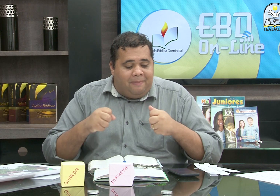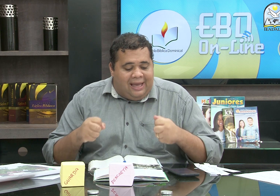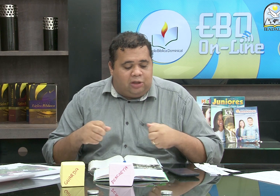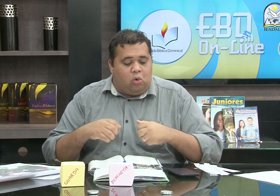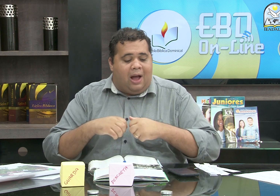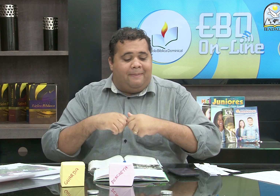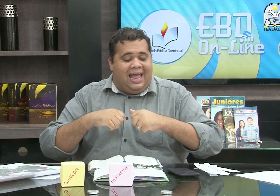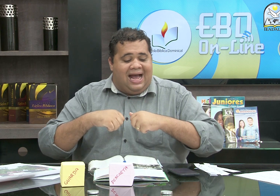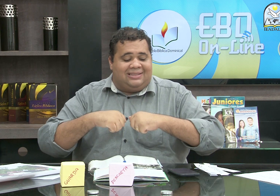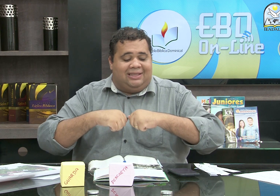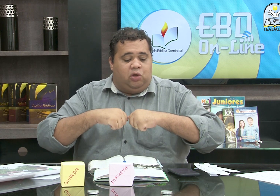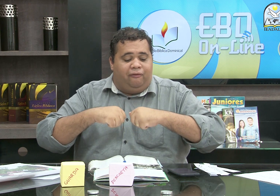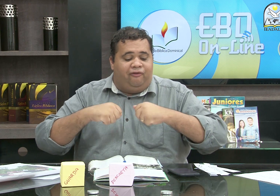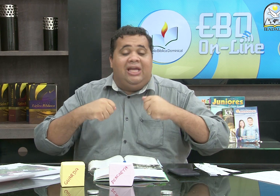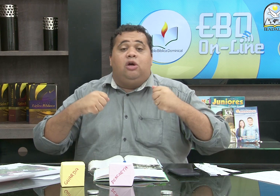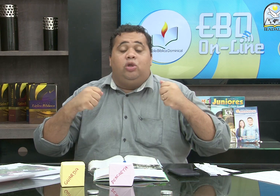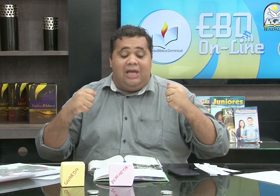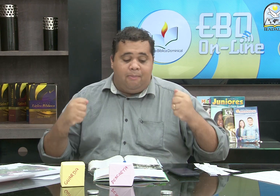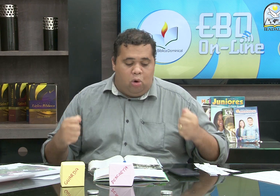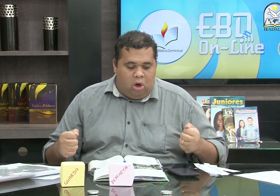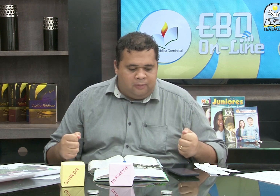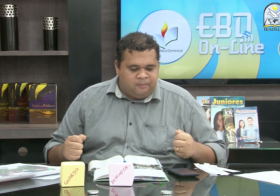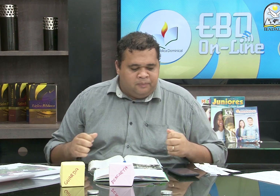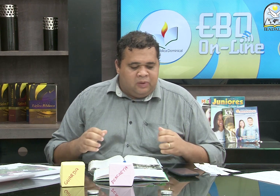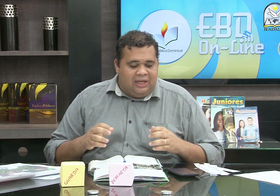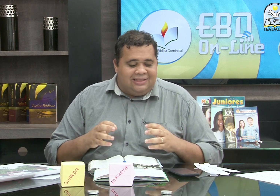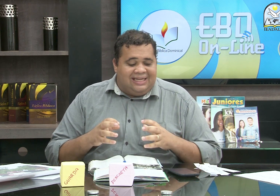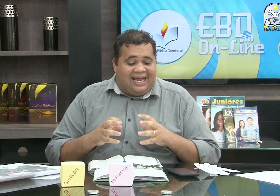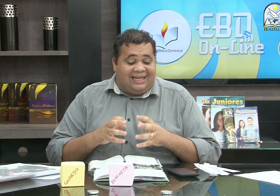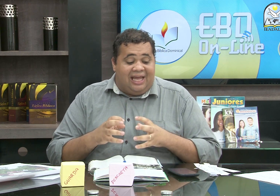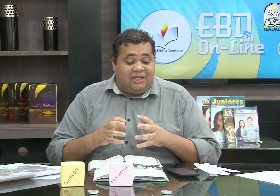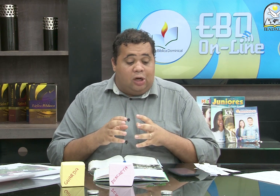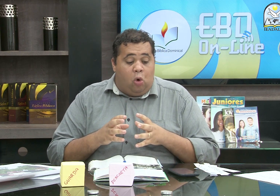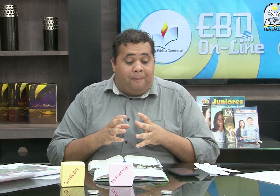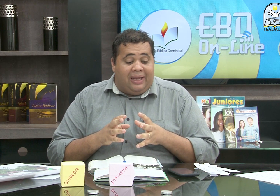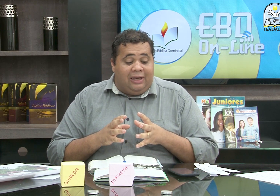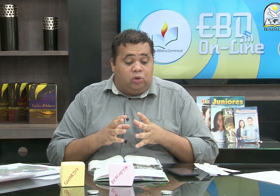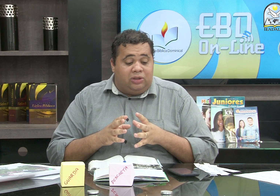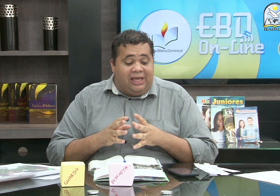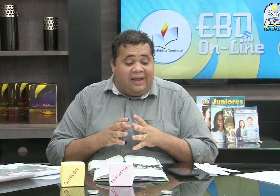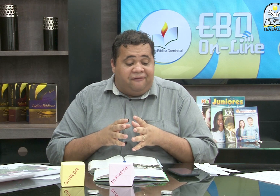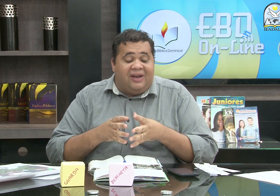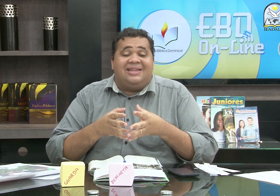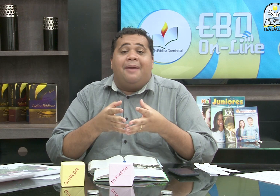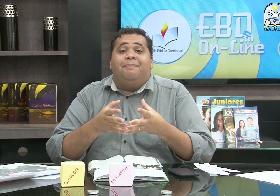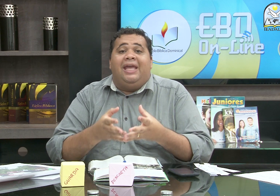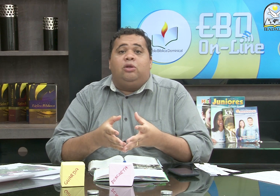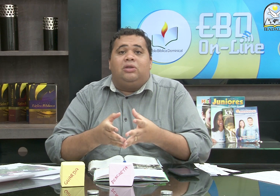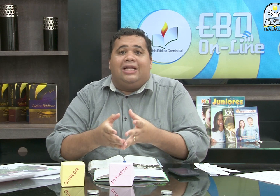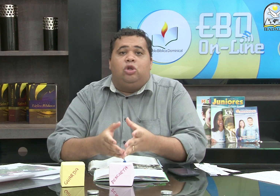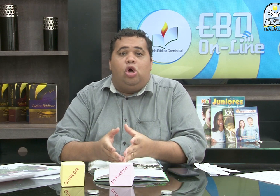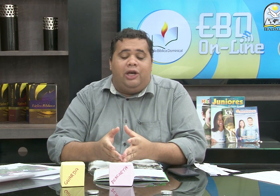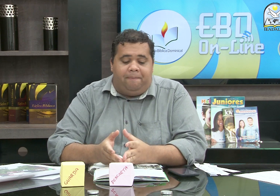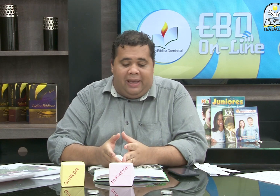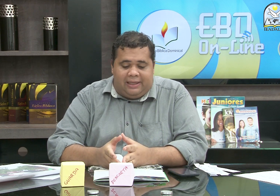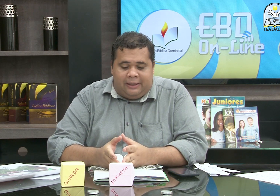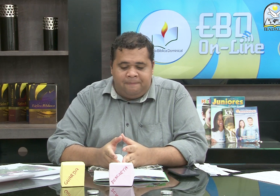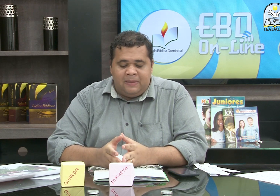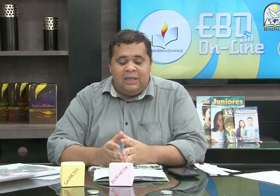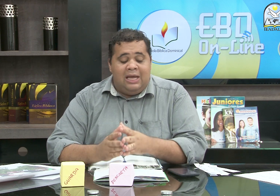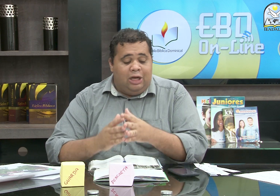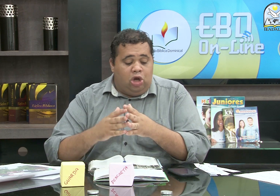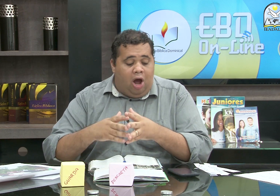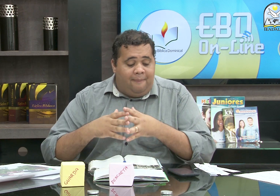rompimento a ameaça de um vínculo de amor e se caracteriza com um período de enfrentamento da dor e